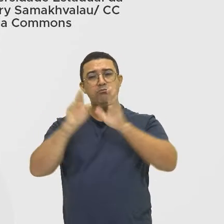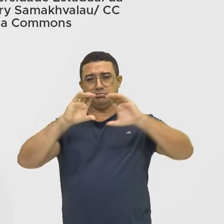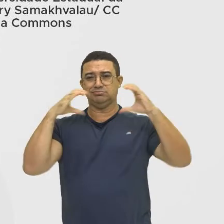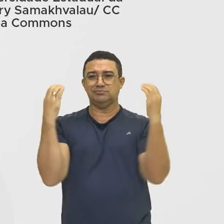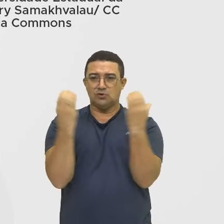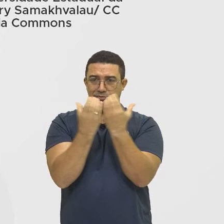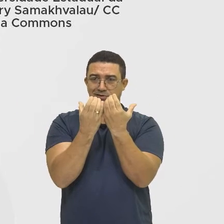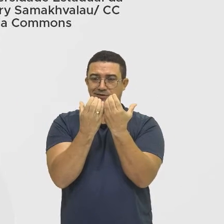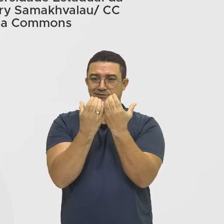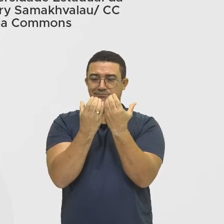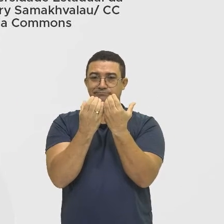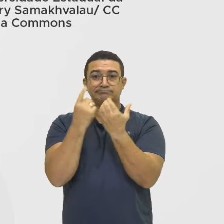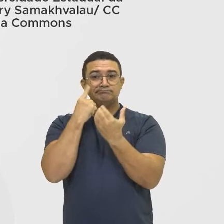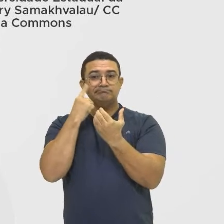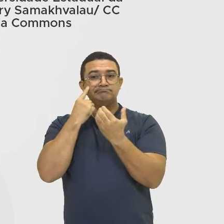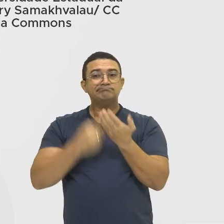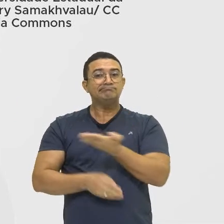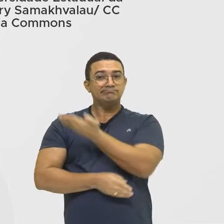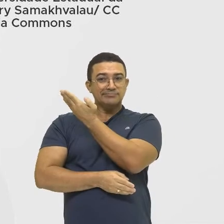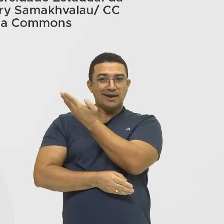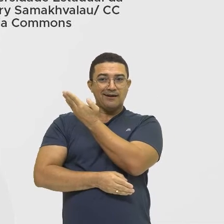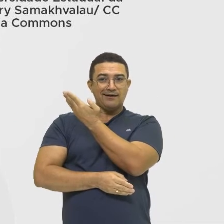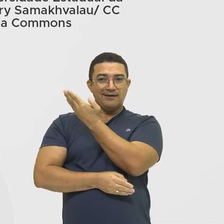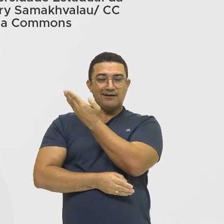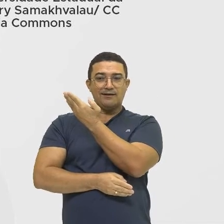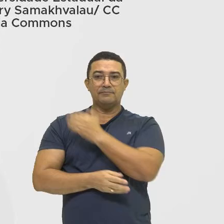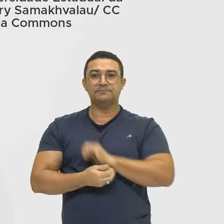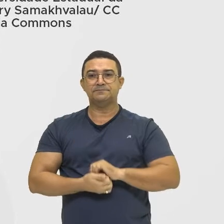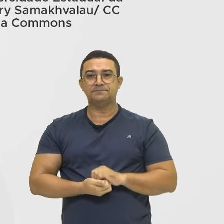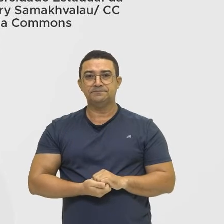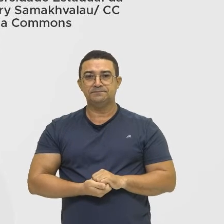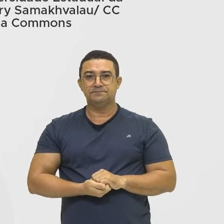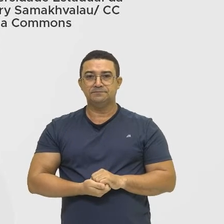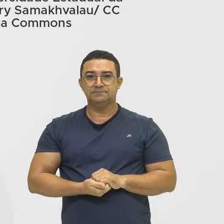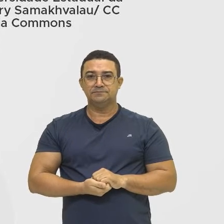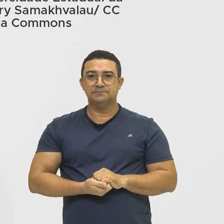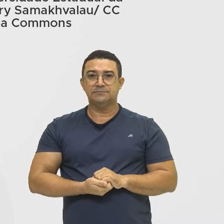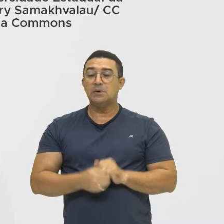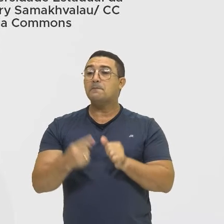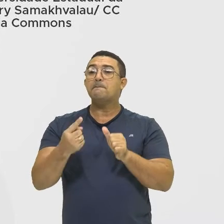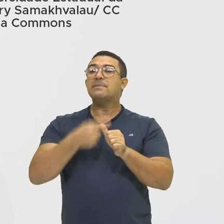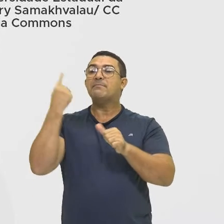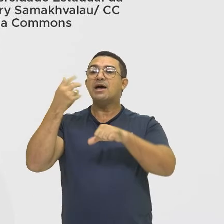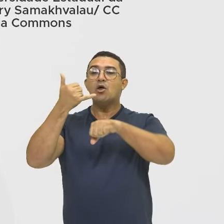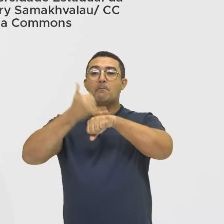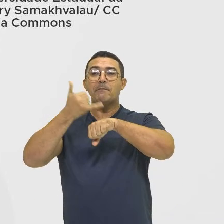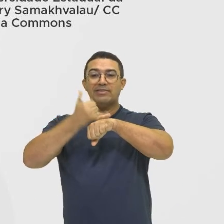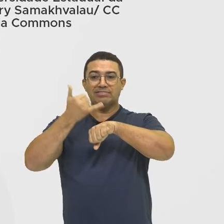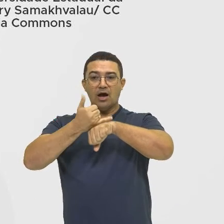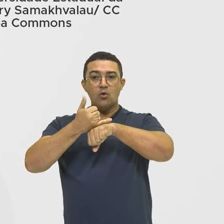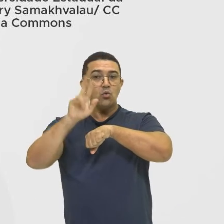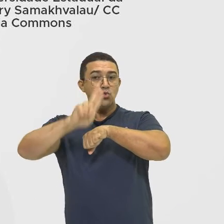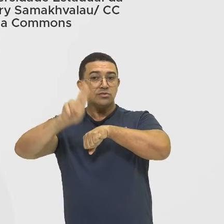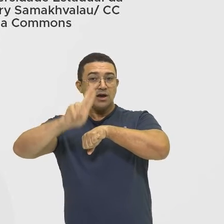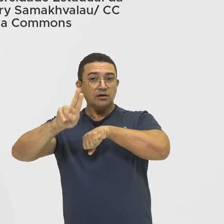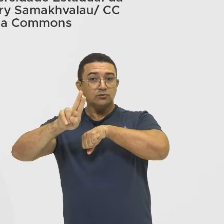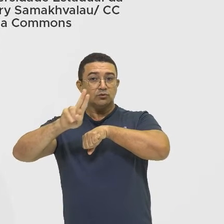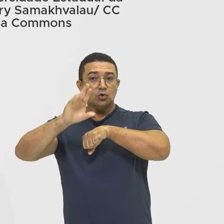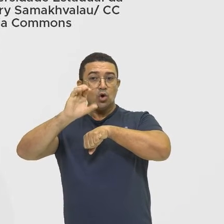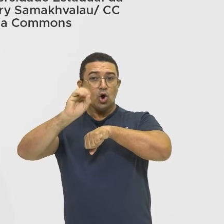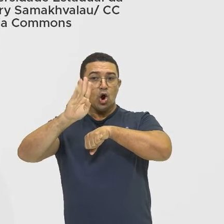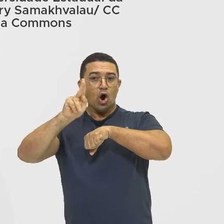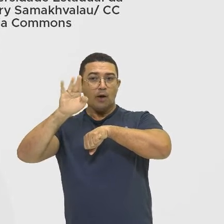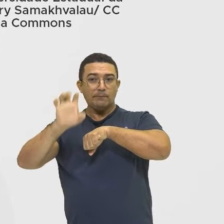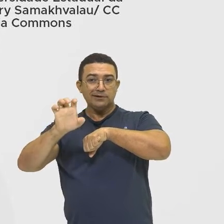Aí vocês estão vendo o exemplo. Continuando. O primeiro metal utilizado foi o cobre.